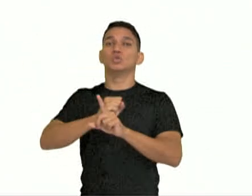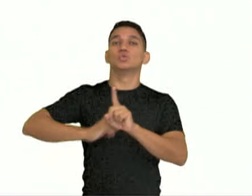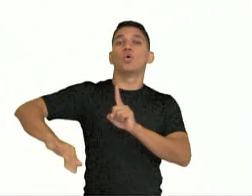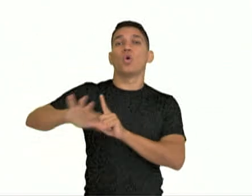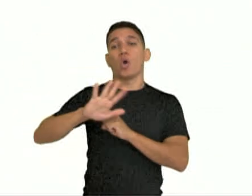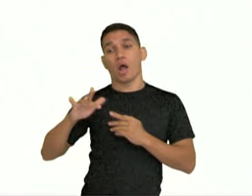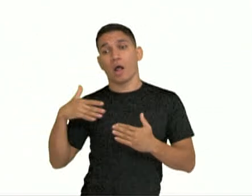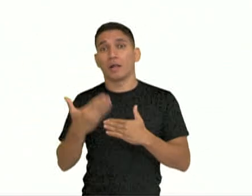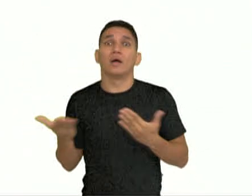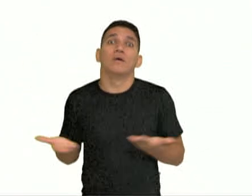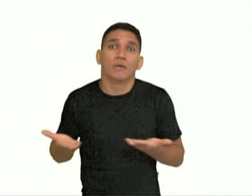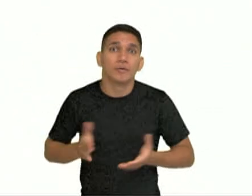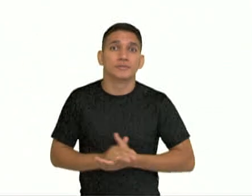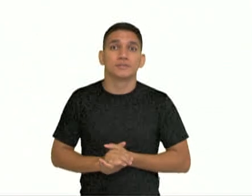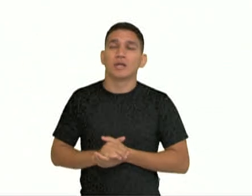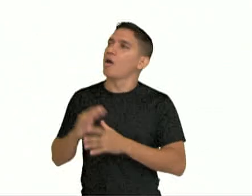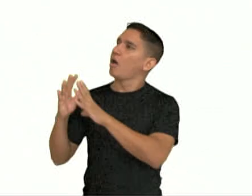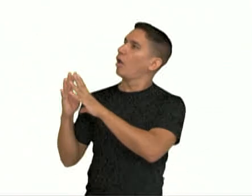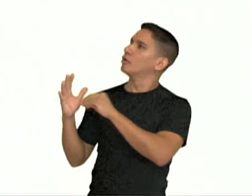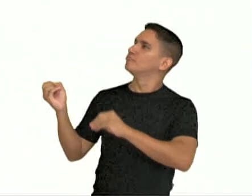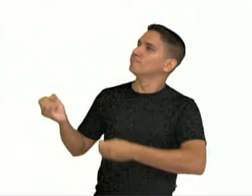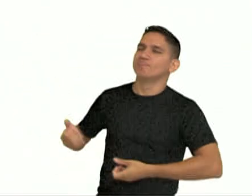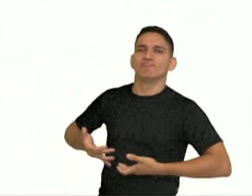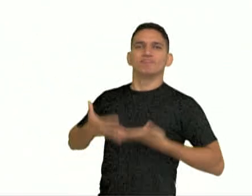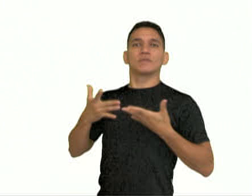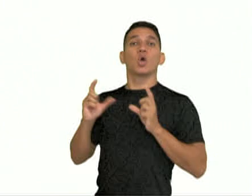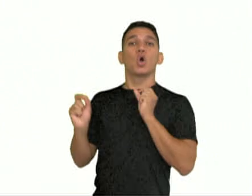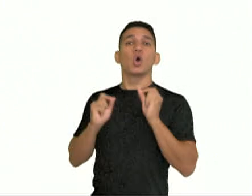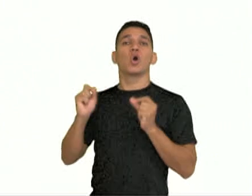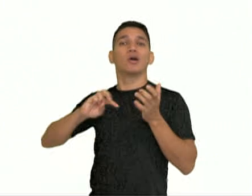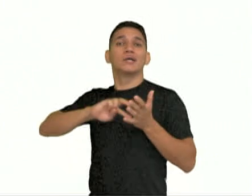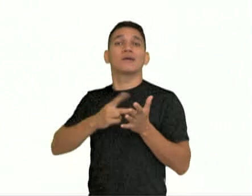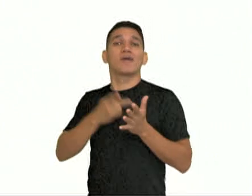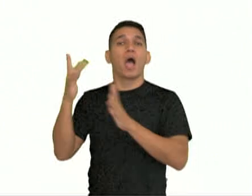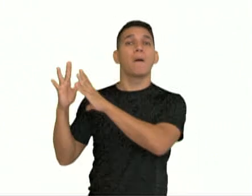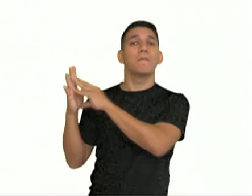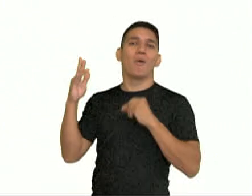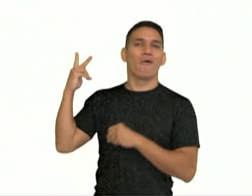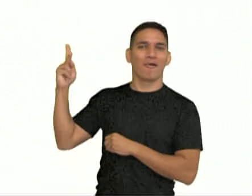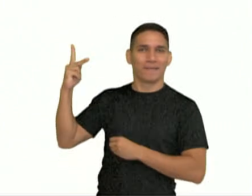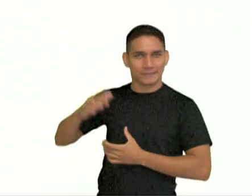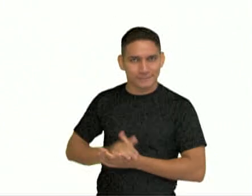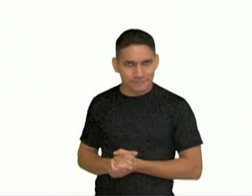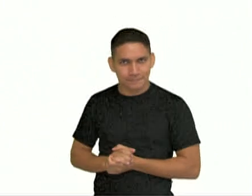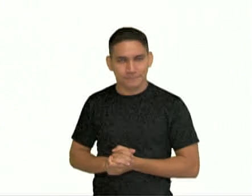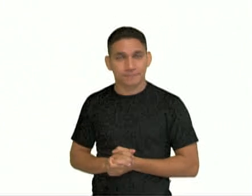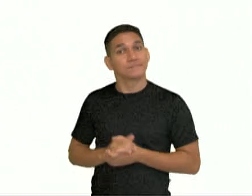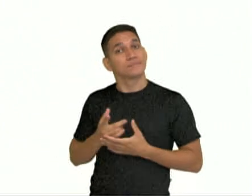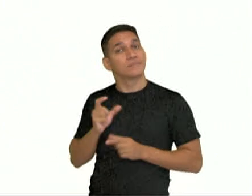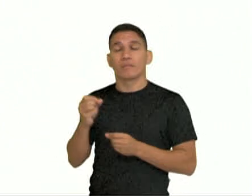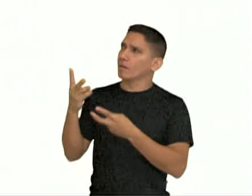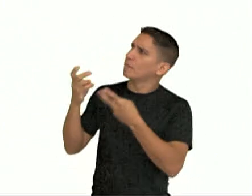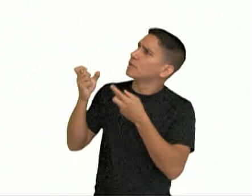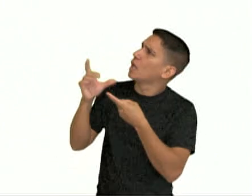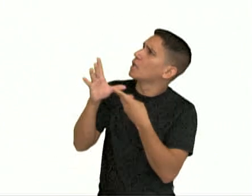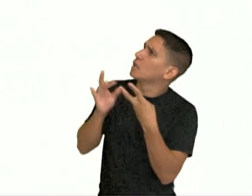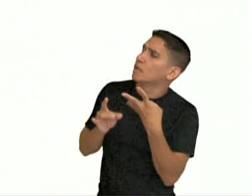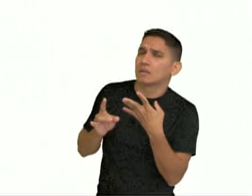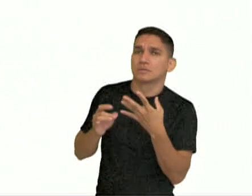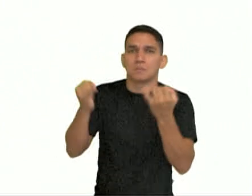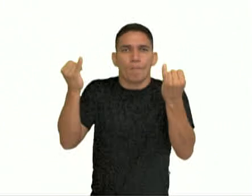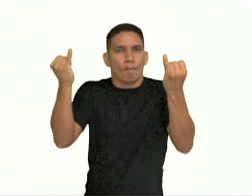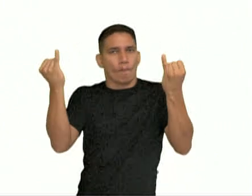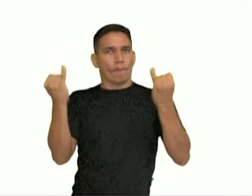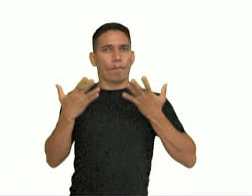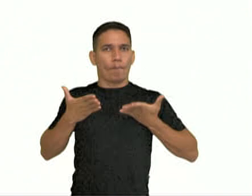hoje em dia. Virou uma inspiração até sobre o que seria uma modelo. Isso aqui você vai ver o quê? A magreza do